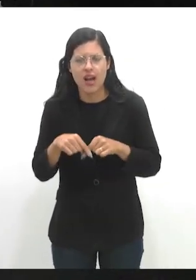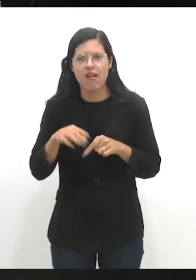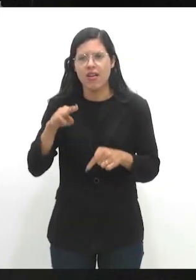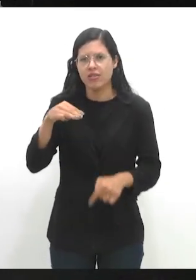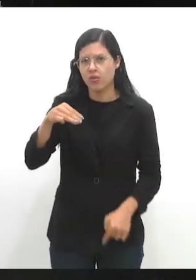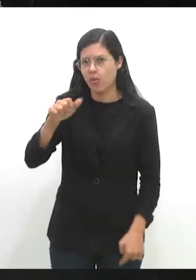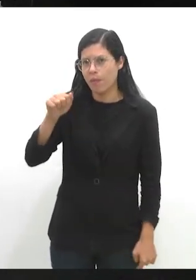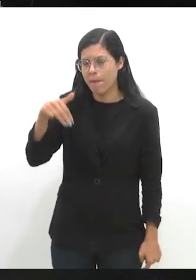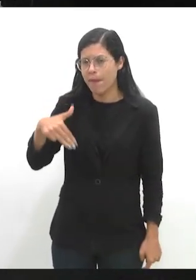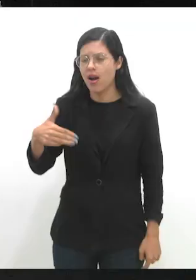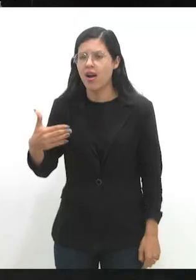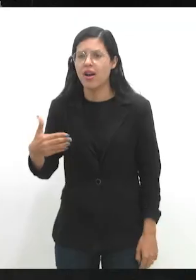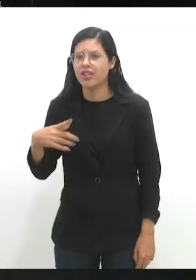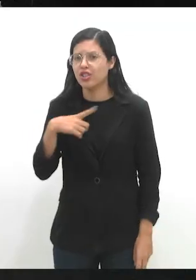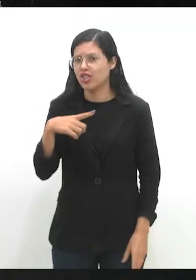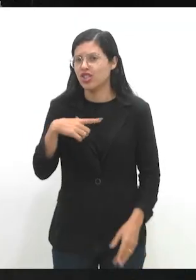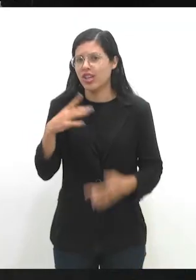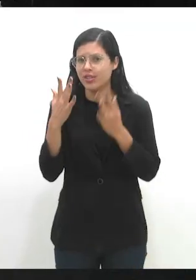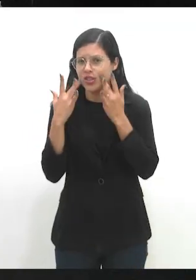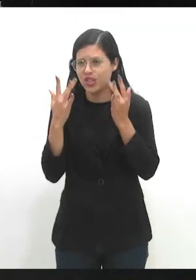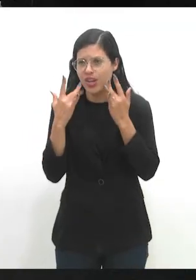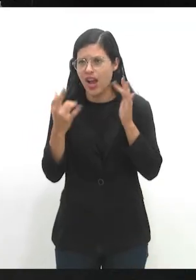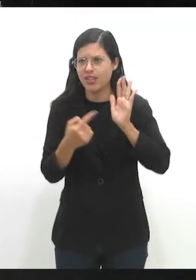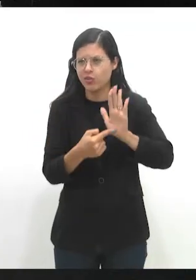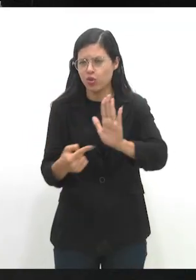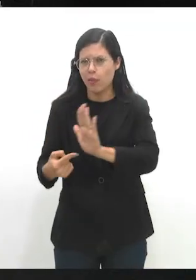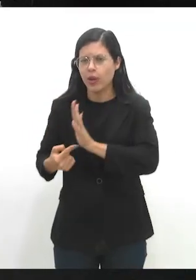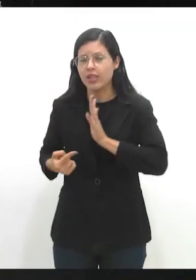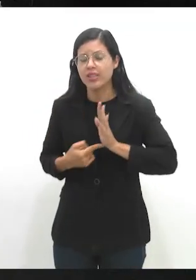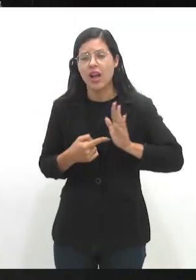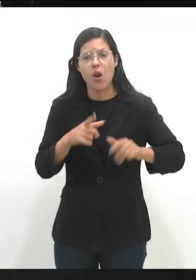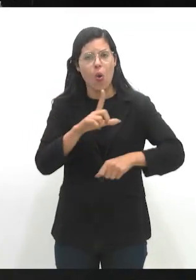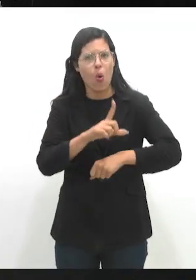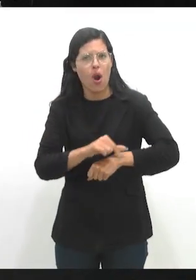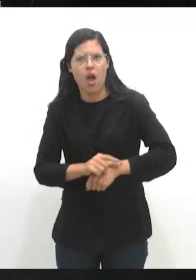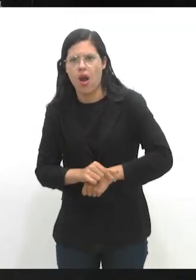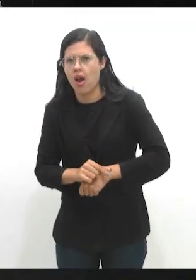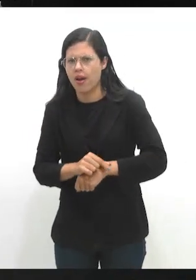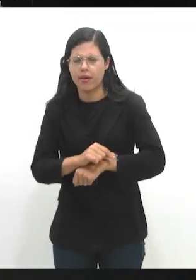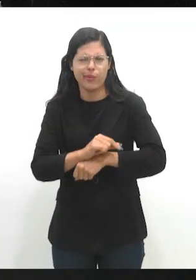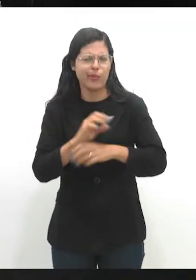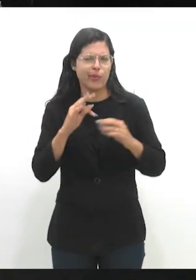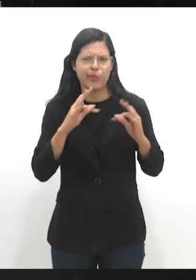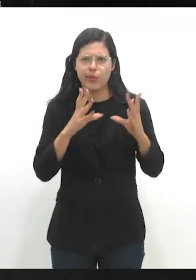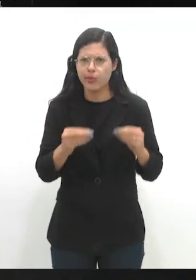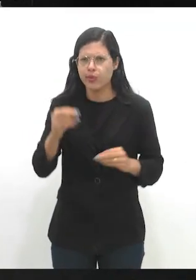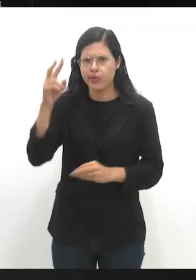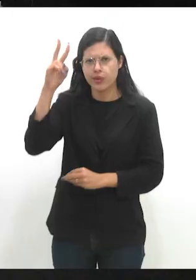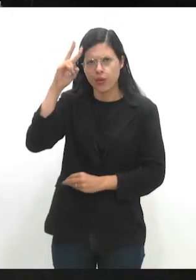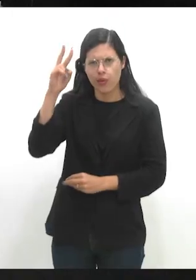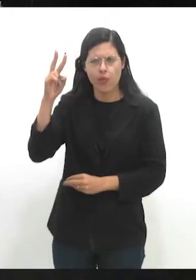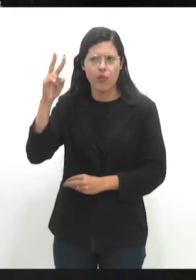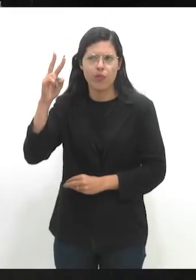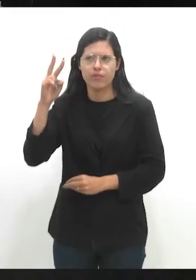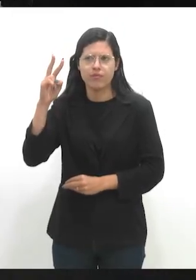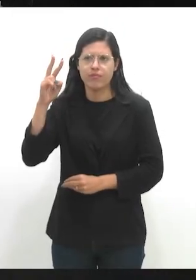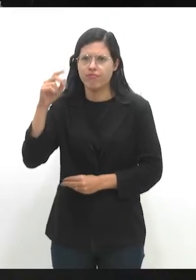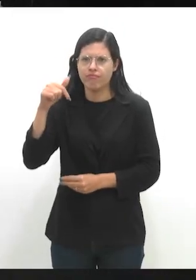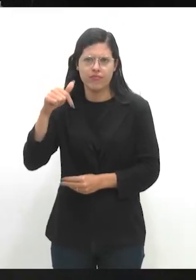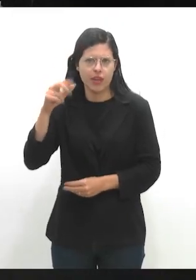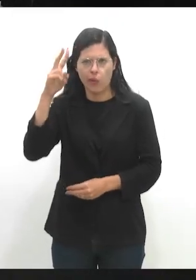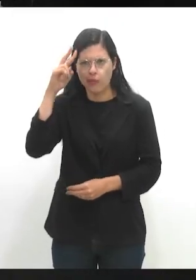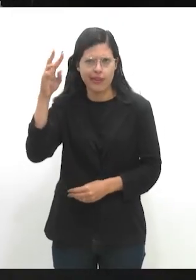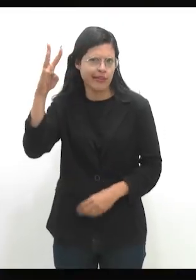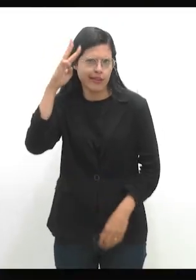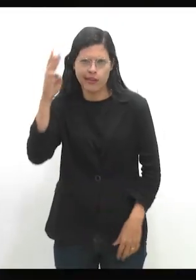todo lugar tinha teatro e tinha espetáculo horário alternativo, horário de meia-noite, segunda e terça, meio-dia, tinha tudo